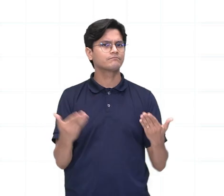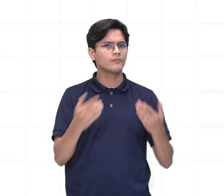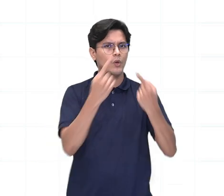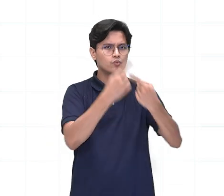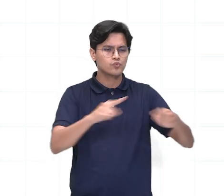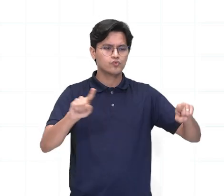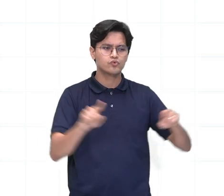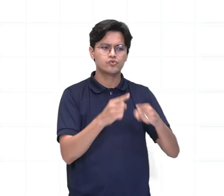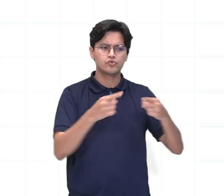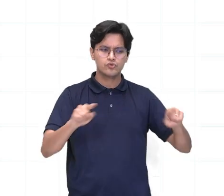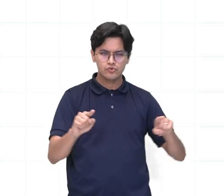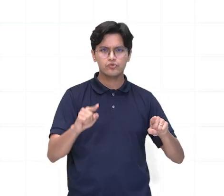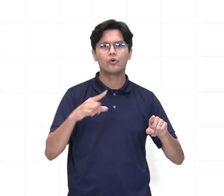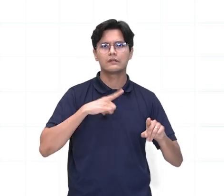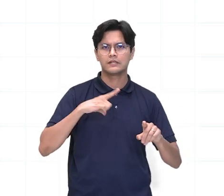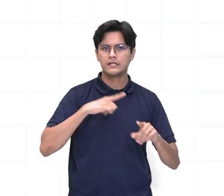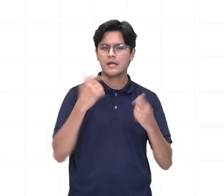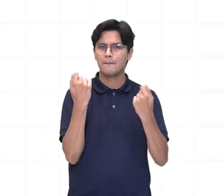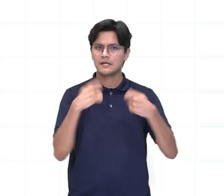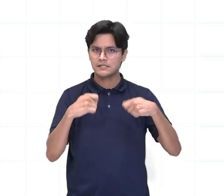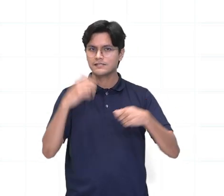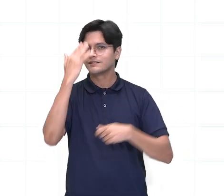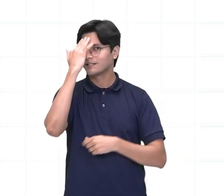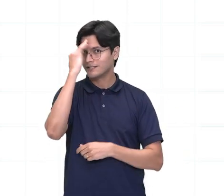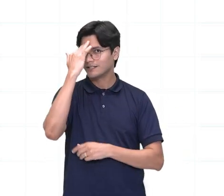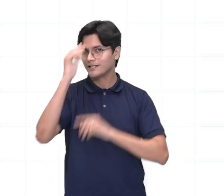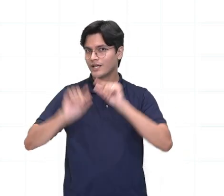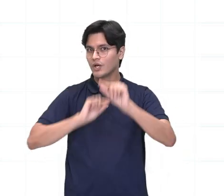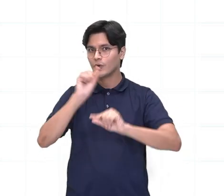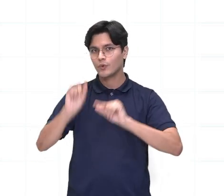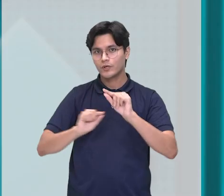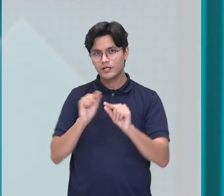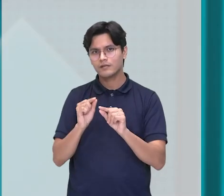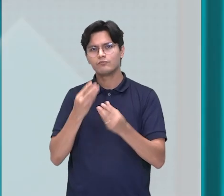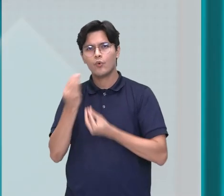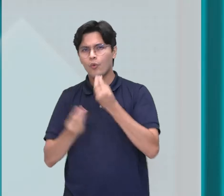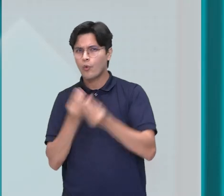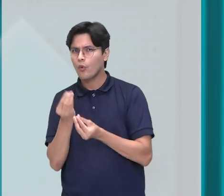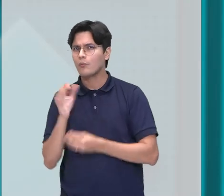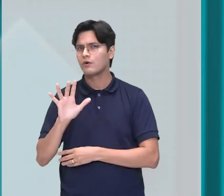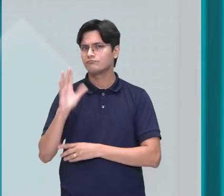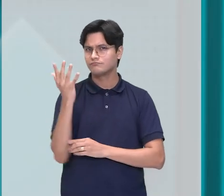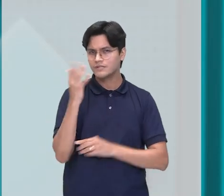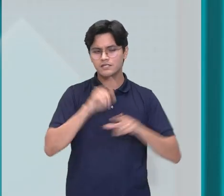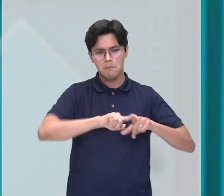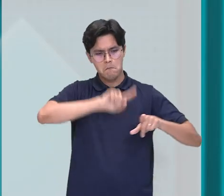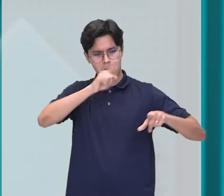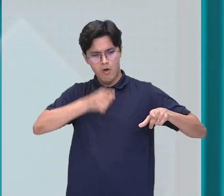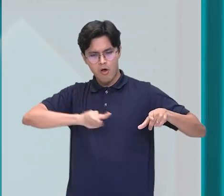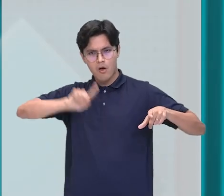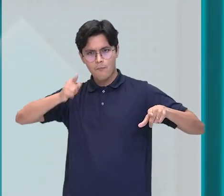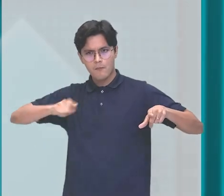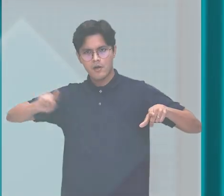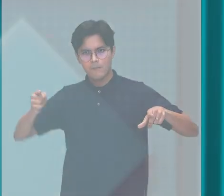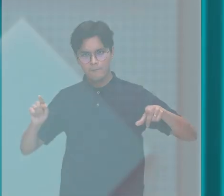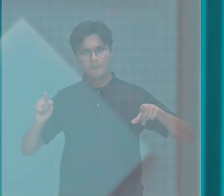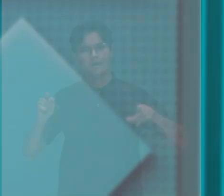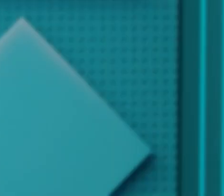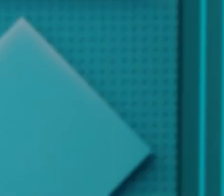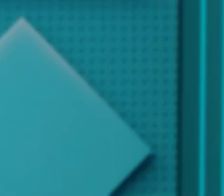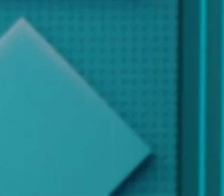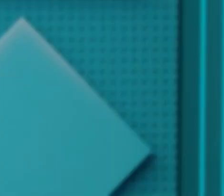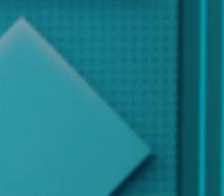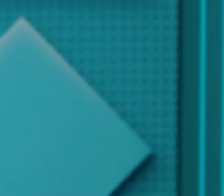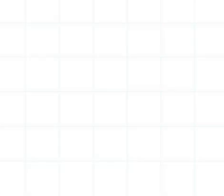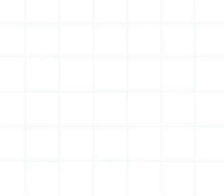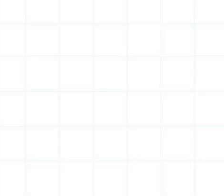som, né, dessas fontes sonoras. É por isso que eu chamei o professor William, mostrei para vocês algumas fontes sonoras da natureza, do